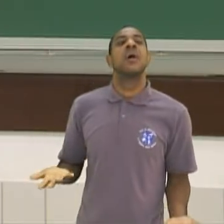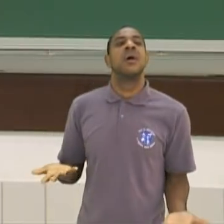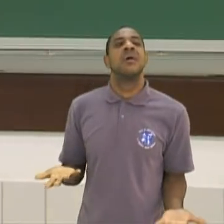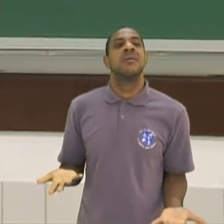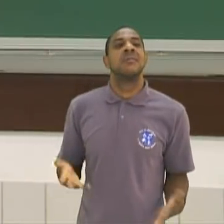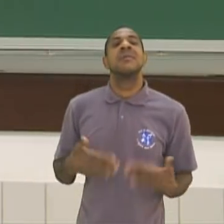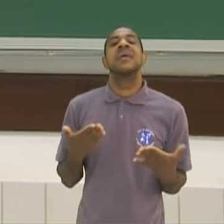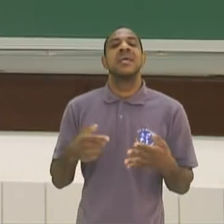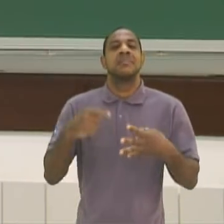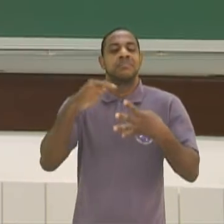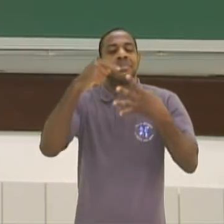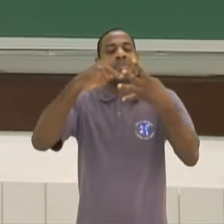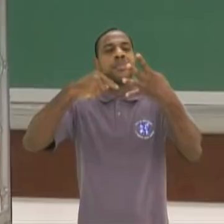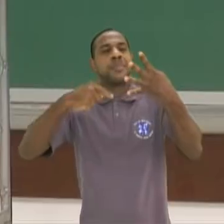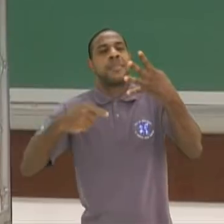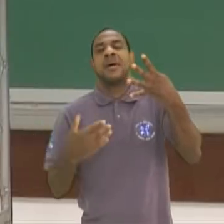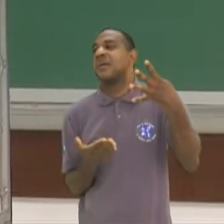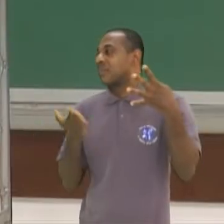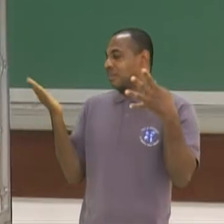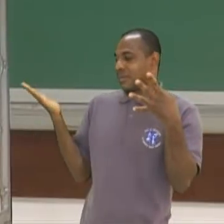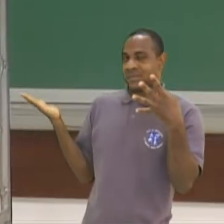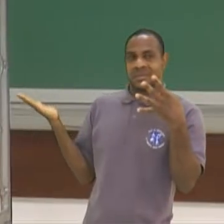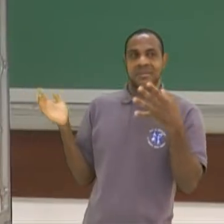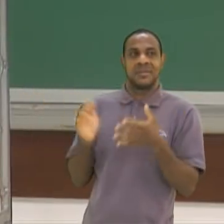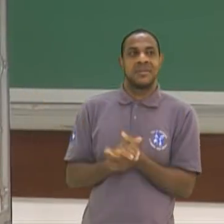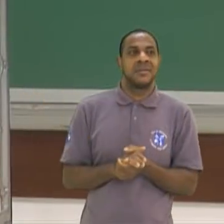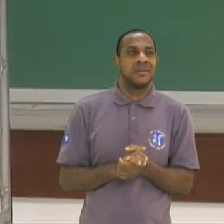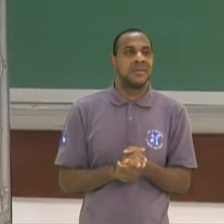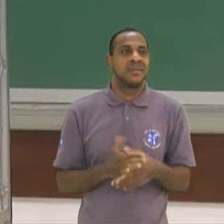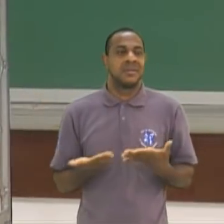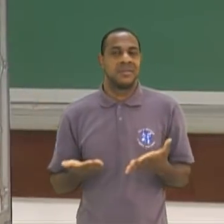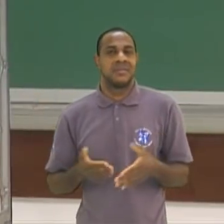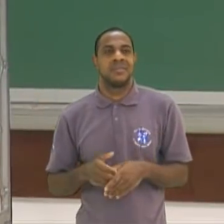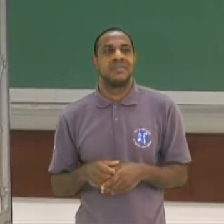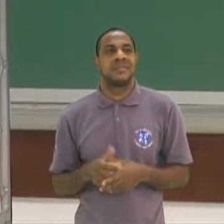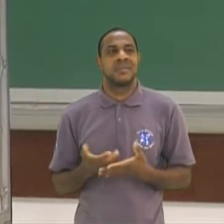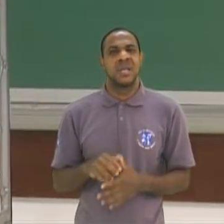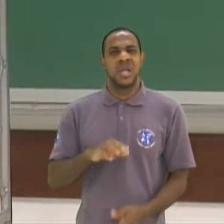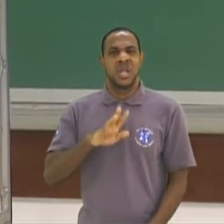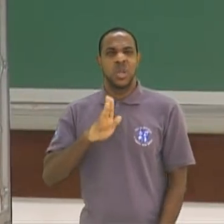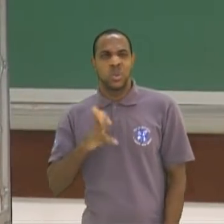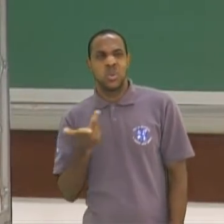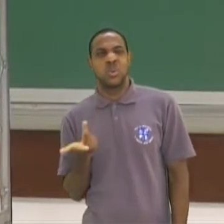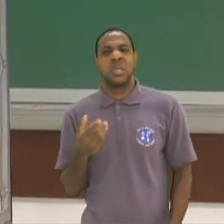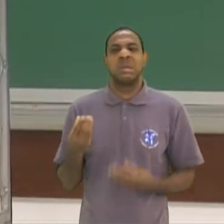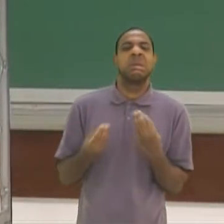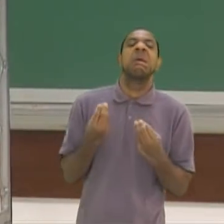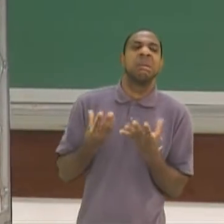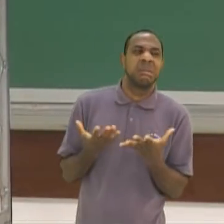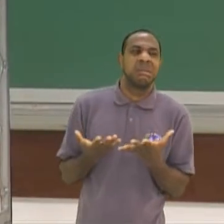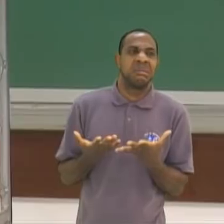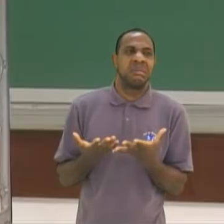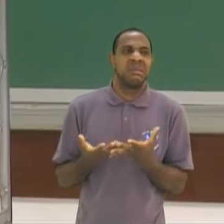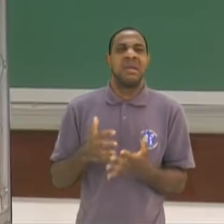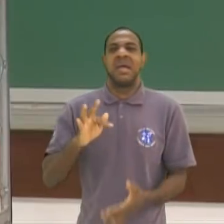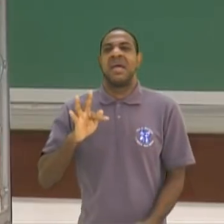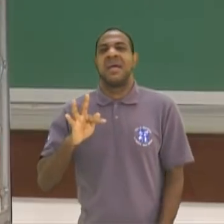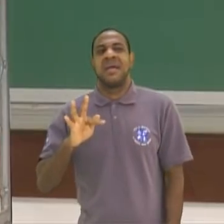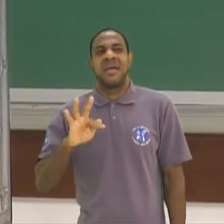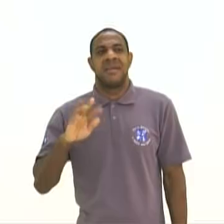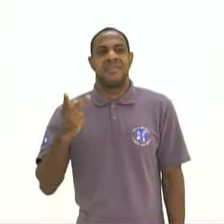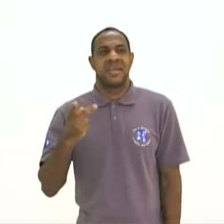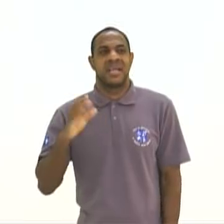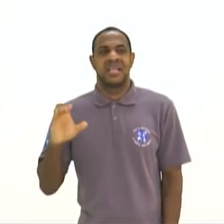Jânio Quadros. Foram esses? Não. Fernando Henrique Cardoso, Lula, Dilma, Michel Temer? Não, você sabe